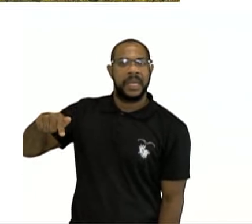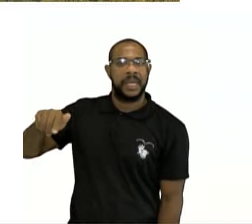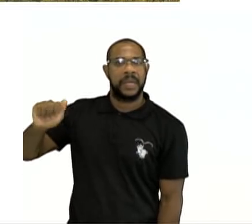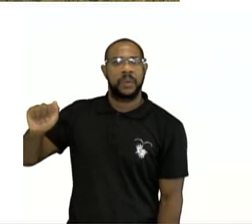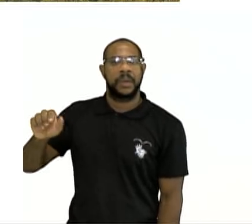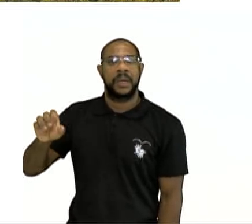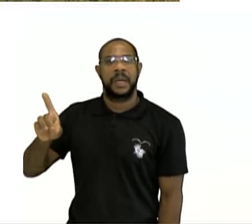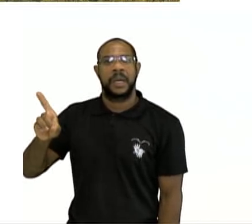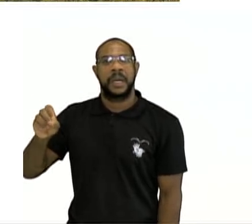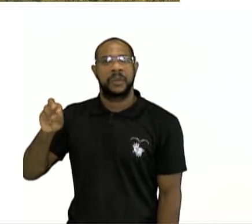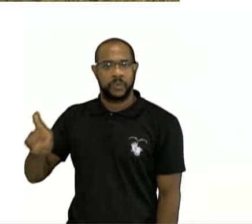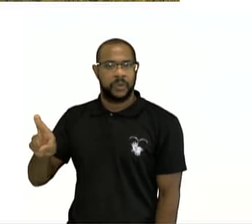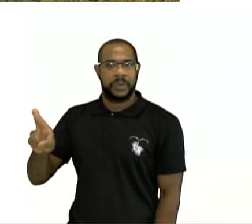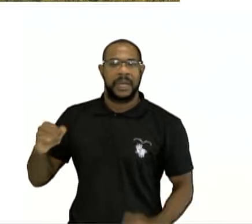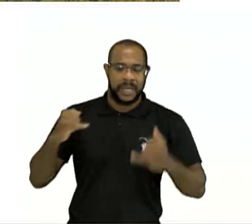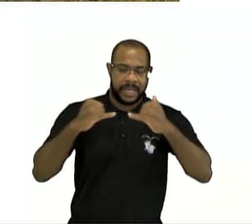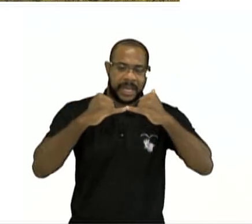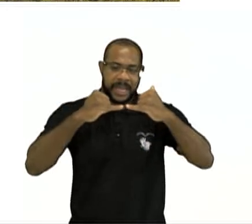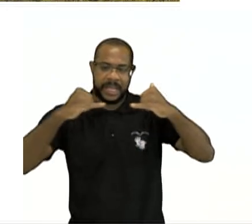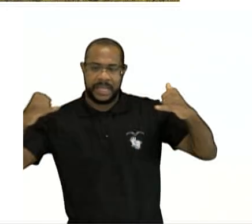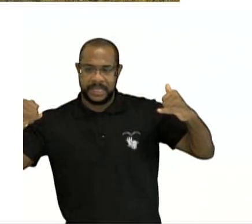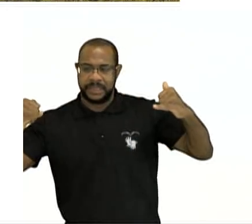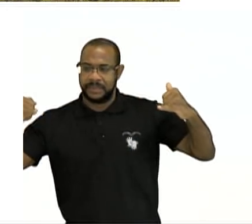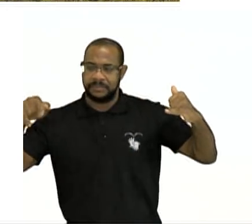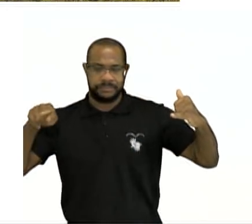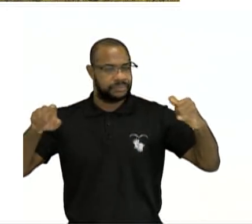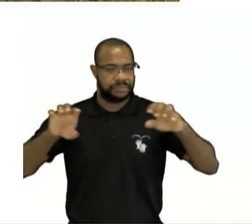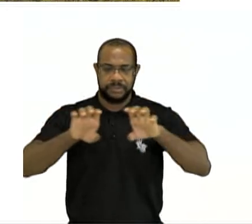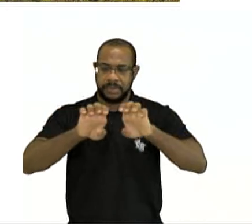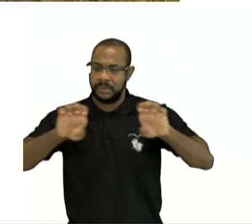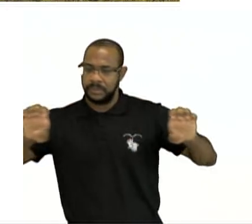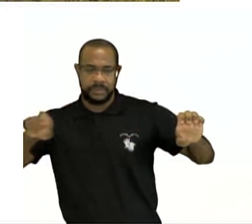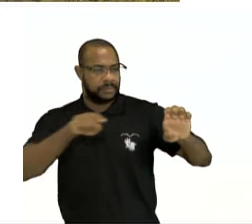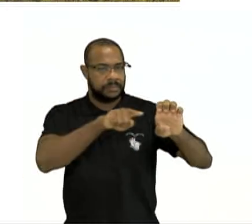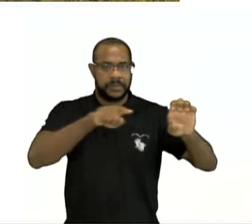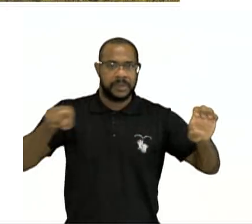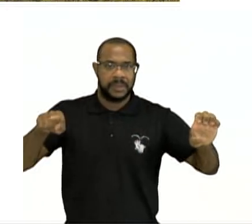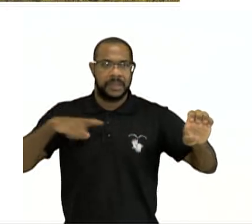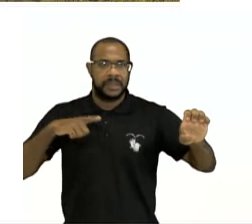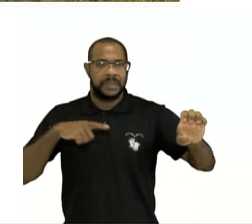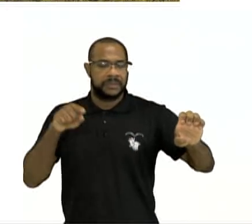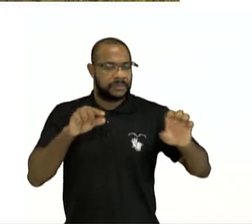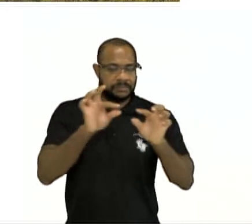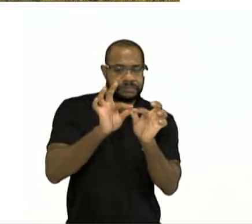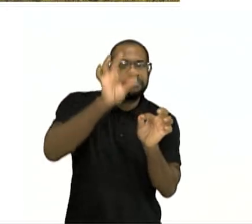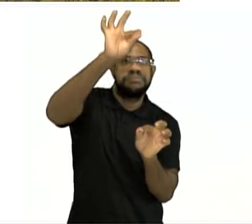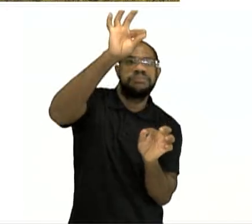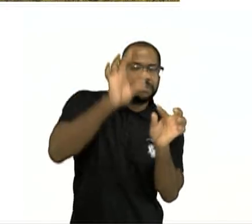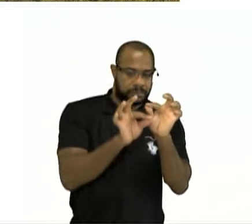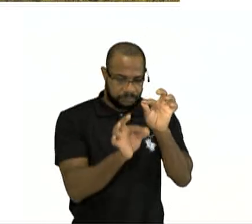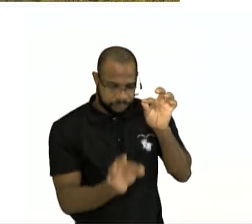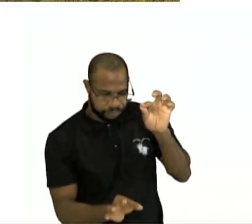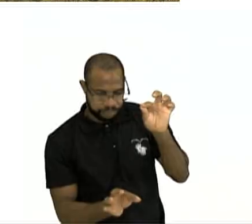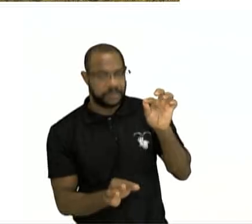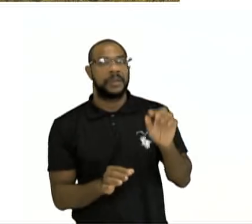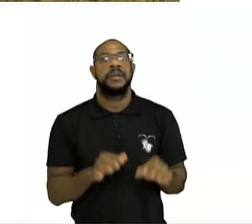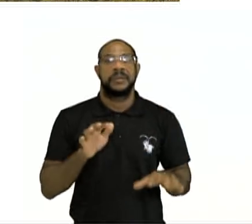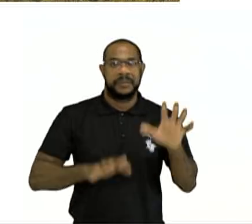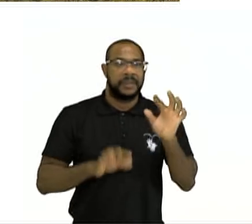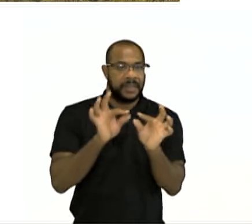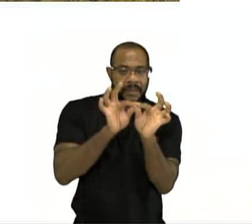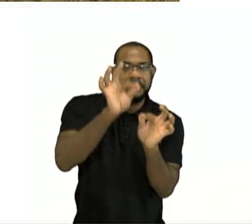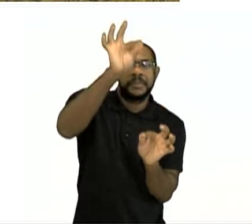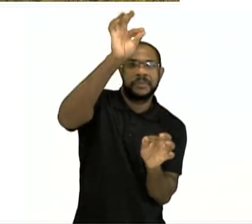da Terra fica a tantos graus de distância em relação à linha do Equador, que a latitude é medida